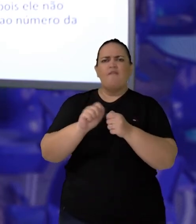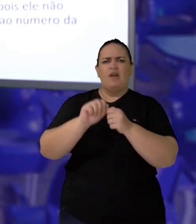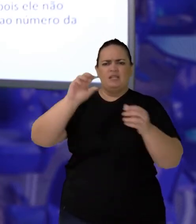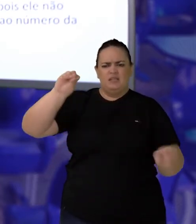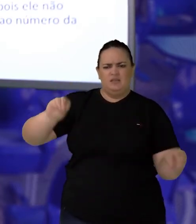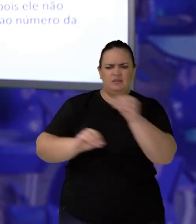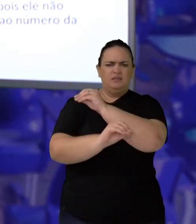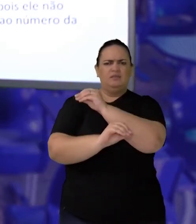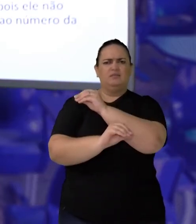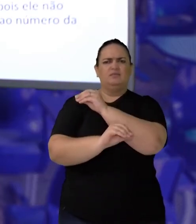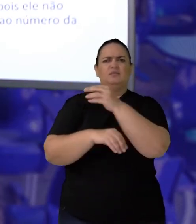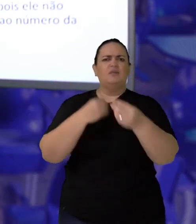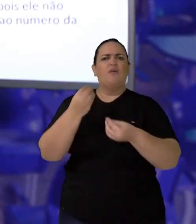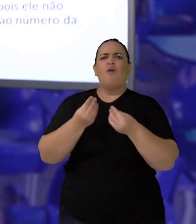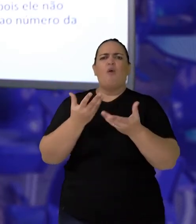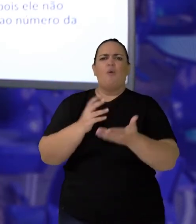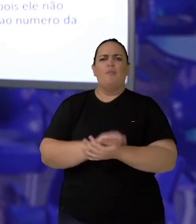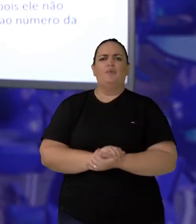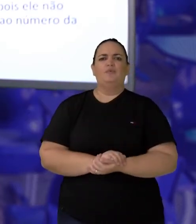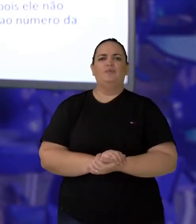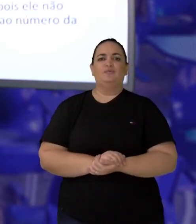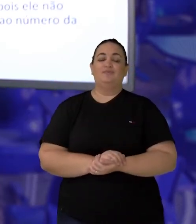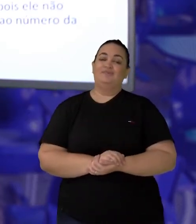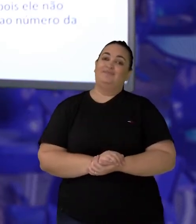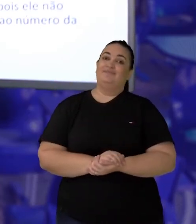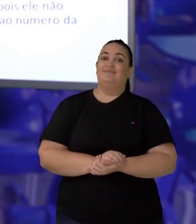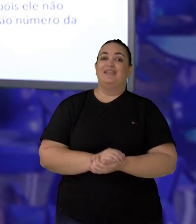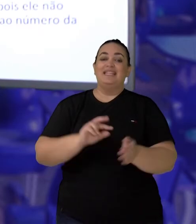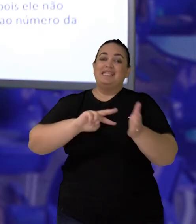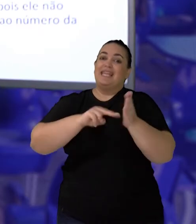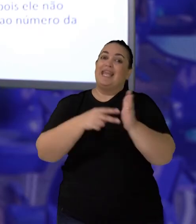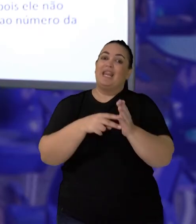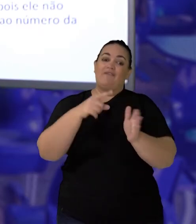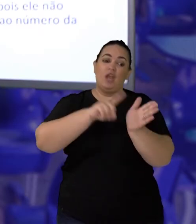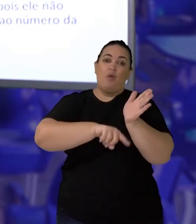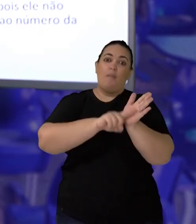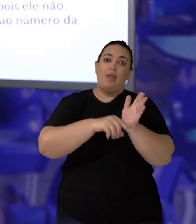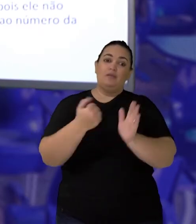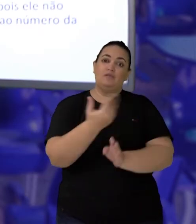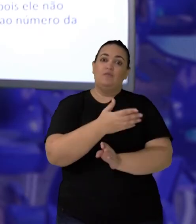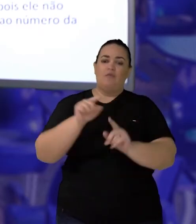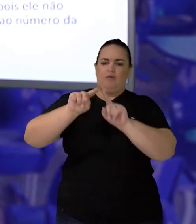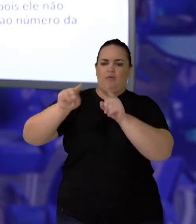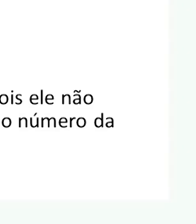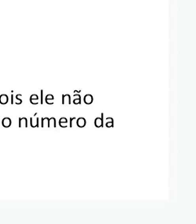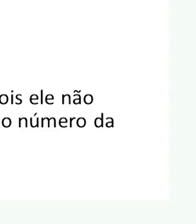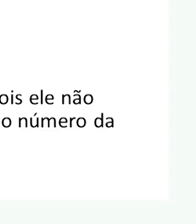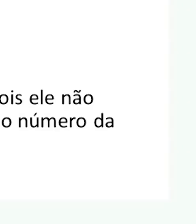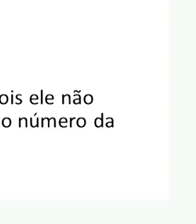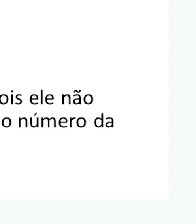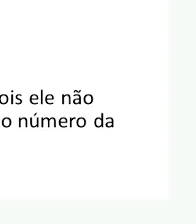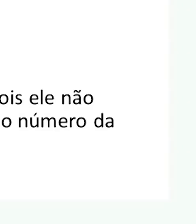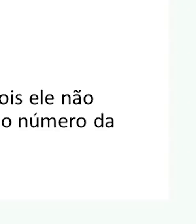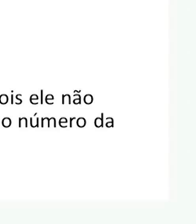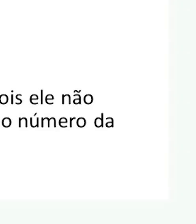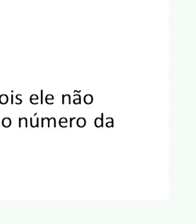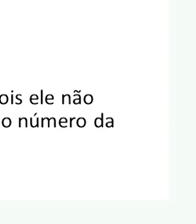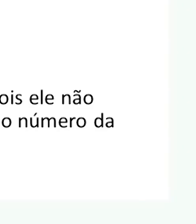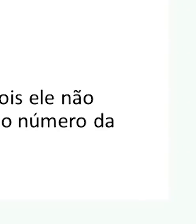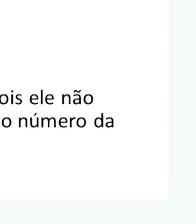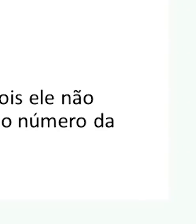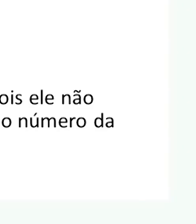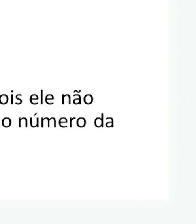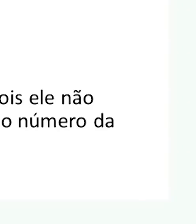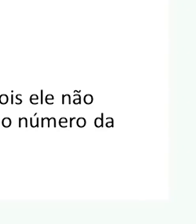vou inverter essa potência, eu não levo também em consideração o sinalzinho de menos, beleza? Tanto que aqui agora, se